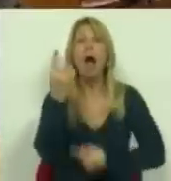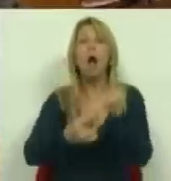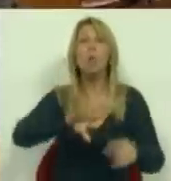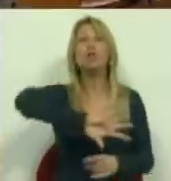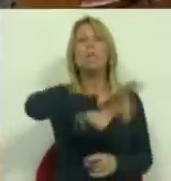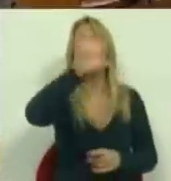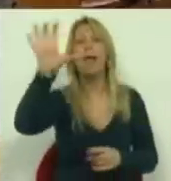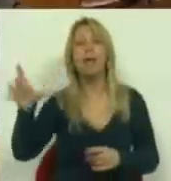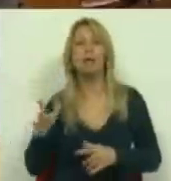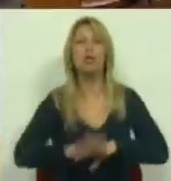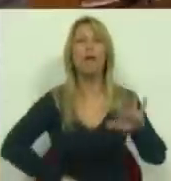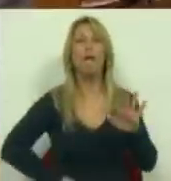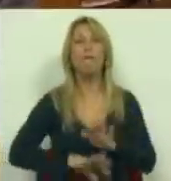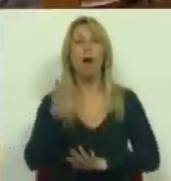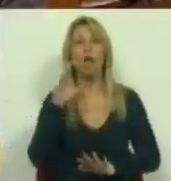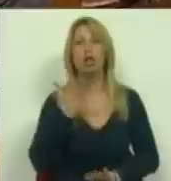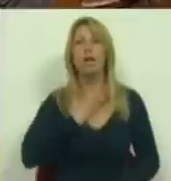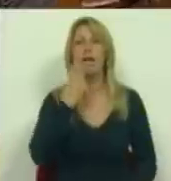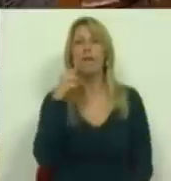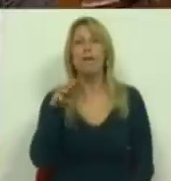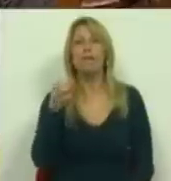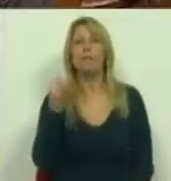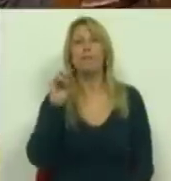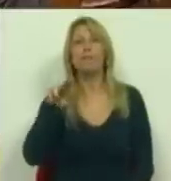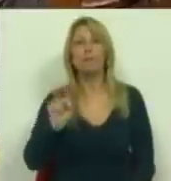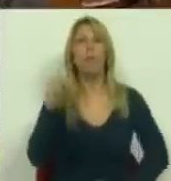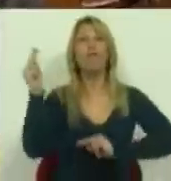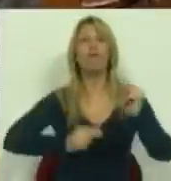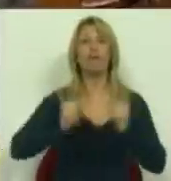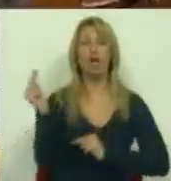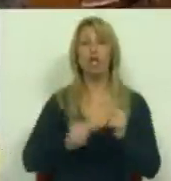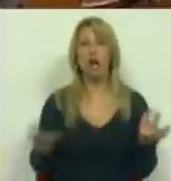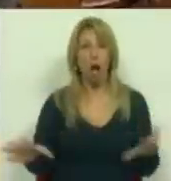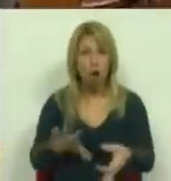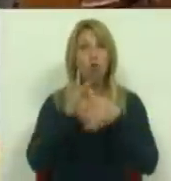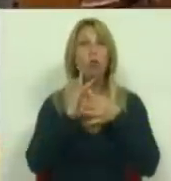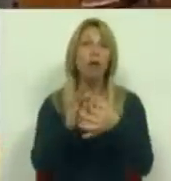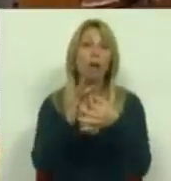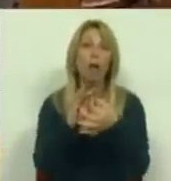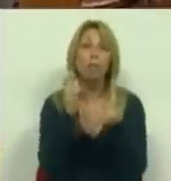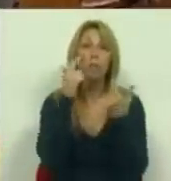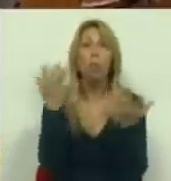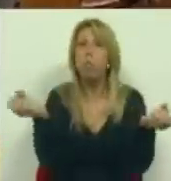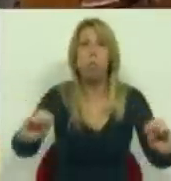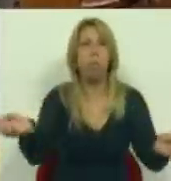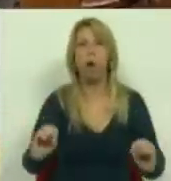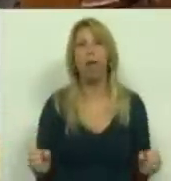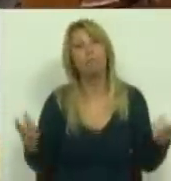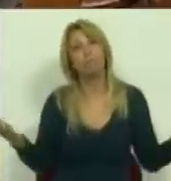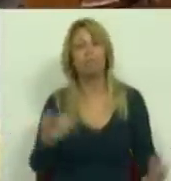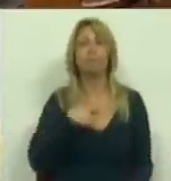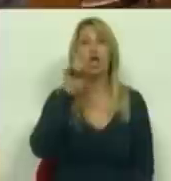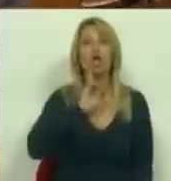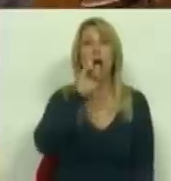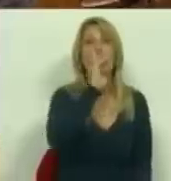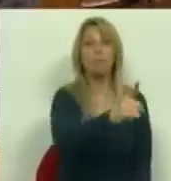verdadeiro dumping fiscal não tem qualquer pingo de solidariedade. Afinal, Merkel e Sarkozy, que são tão veementes com